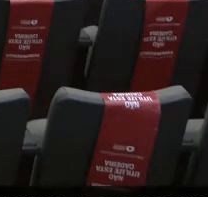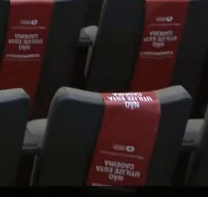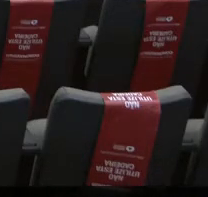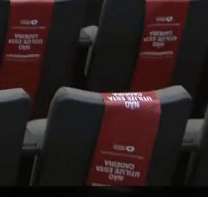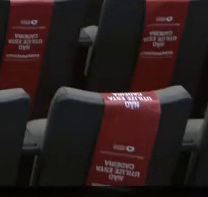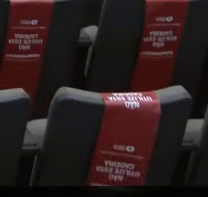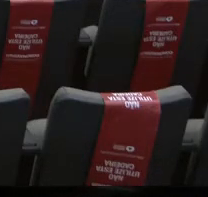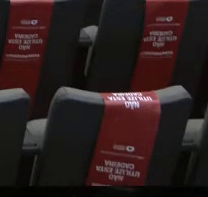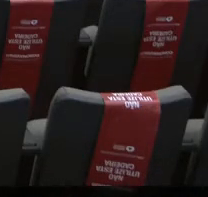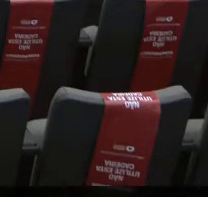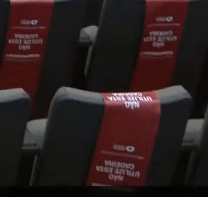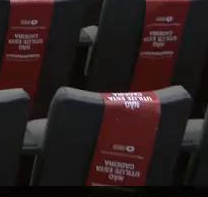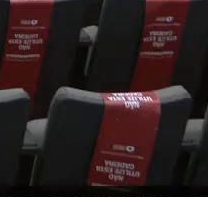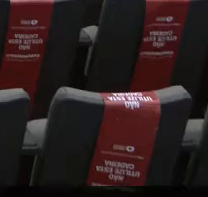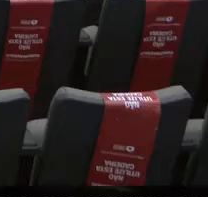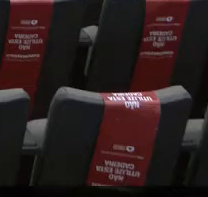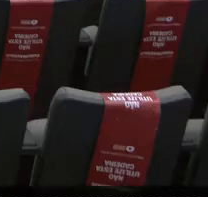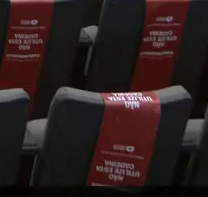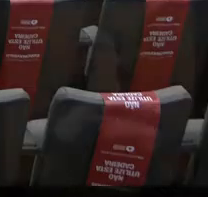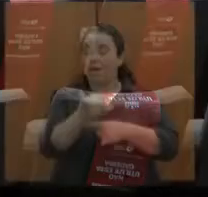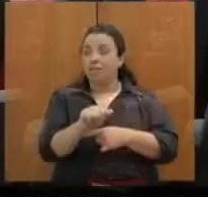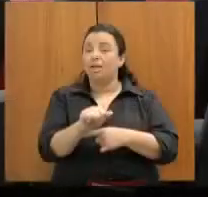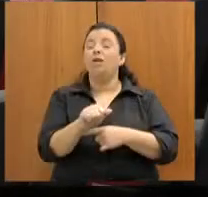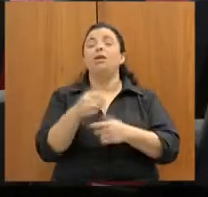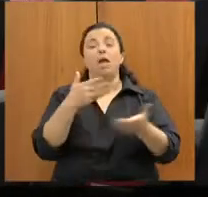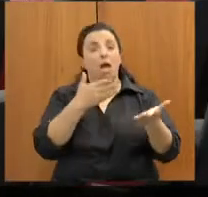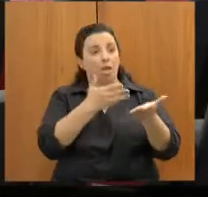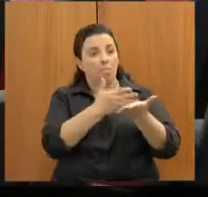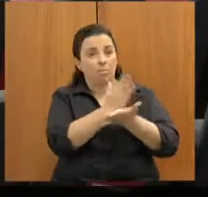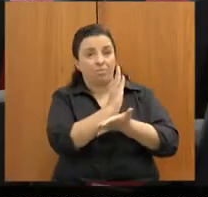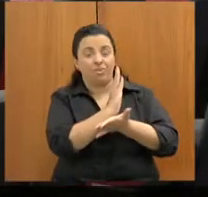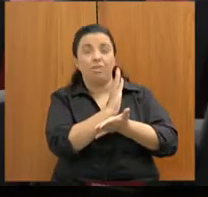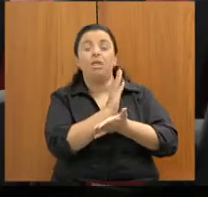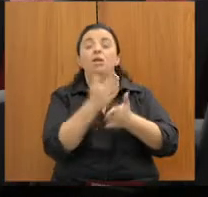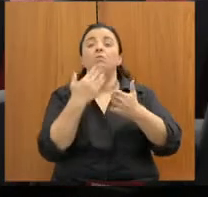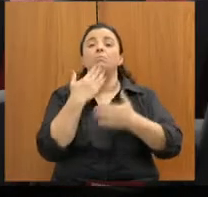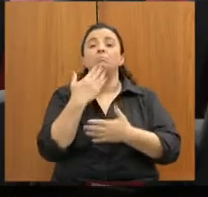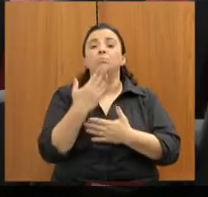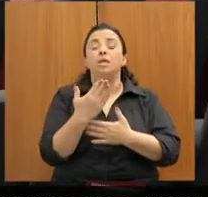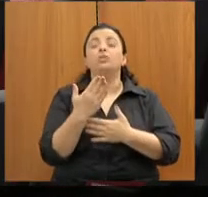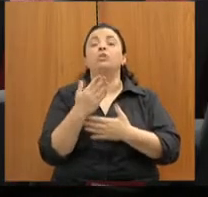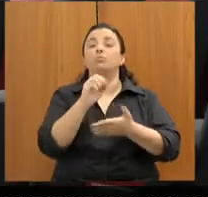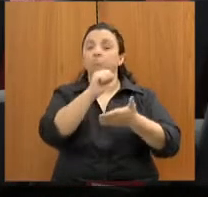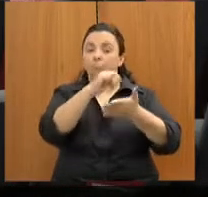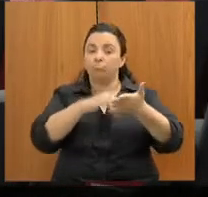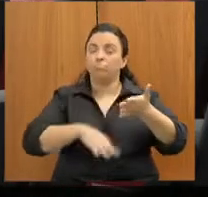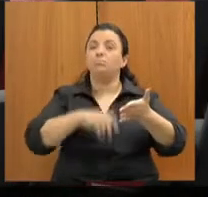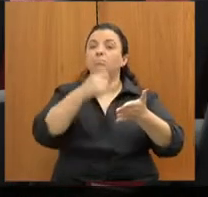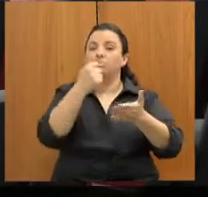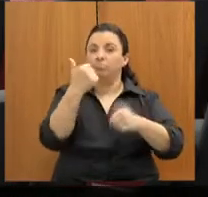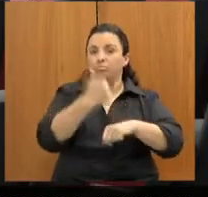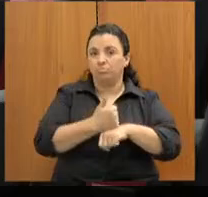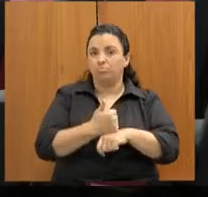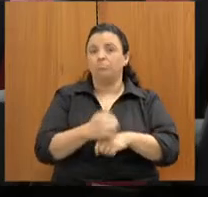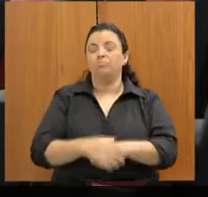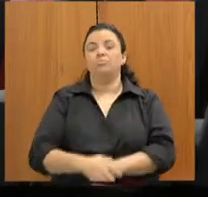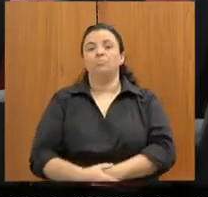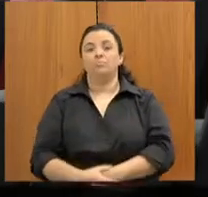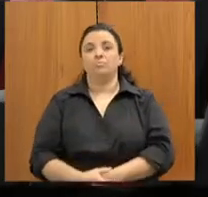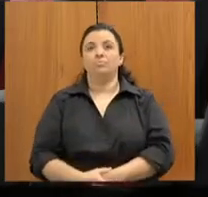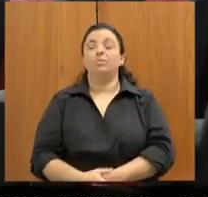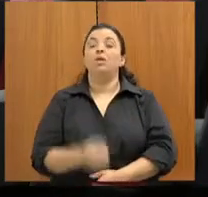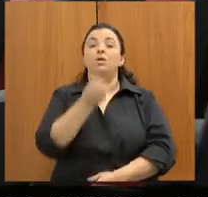da ata da reunião anterior considera a aprovada e solicita a sua subscrição Oi